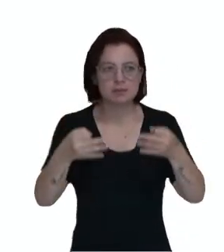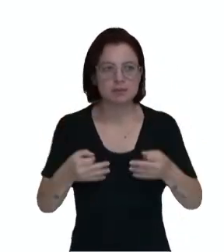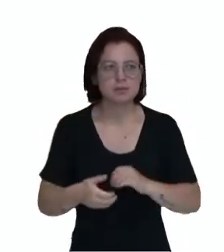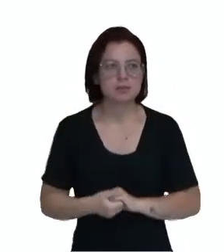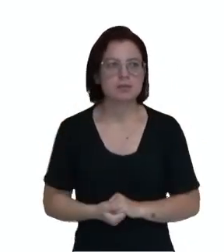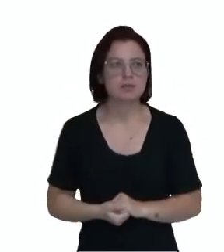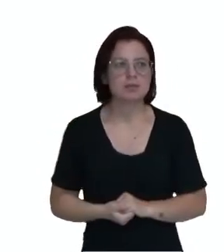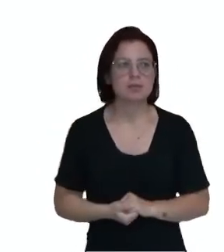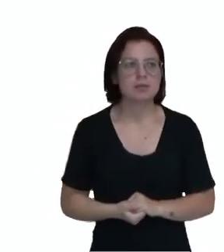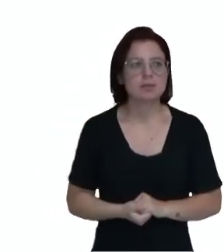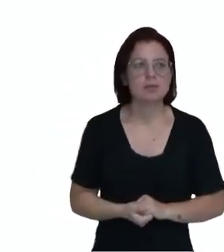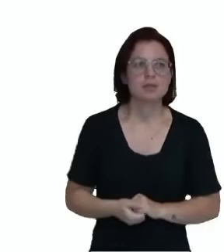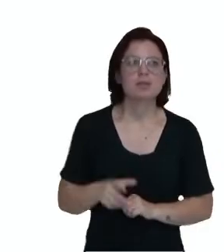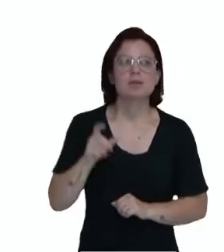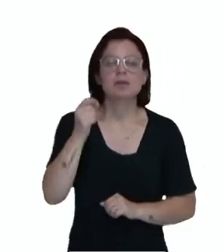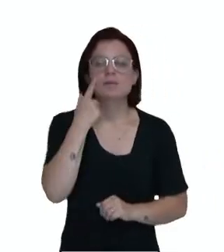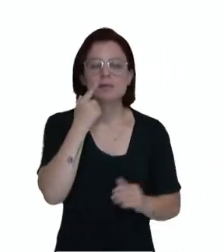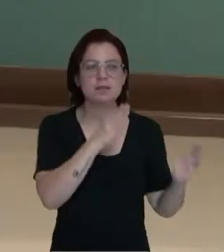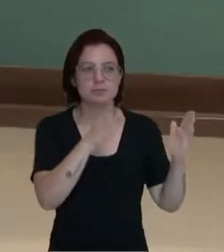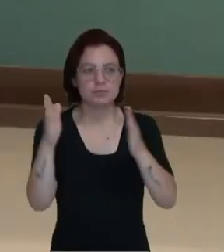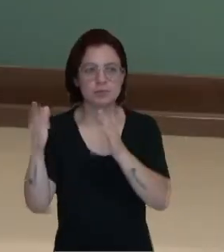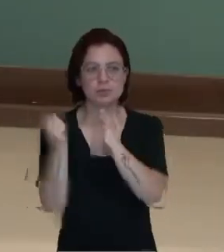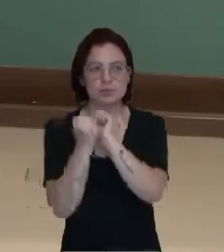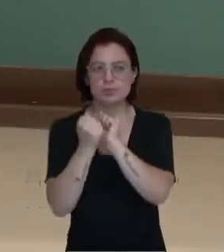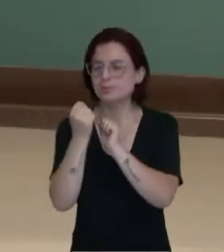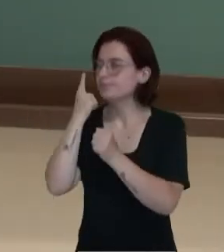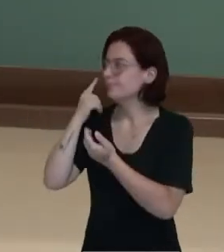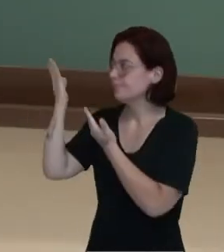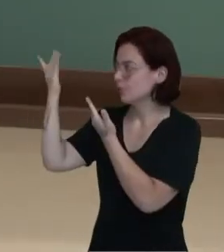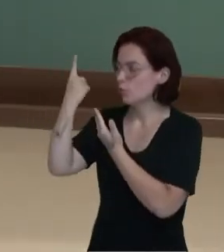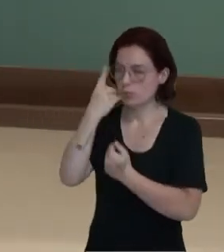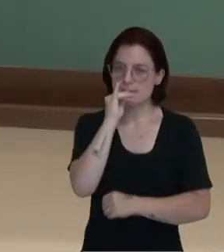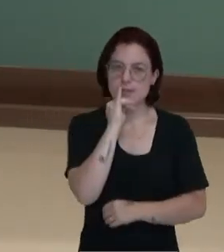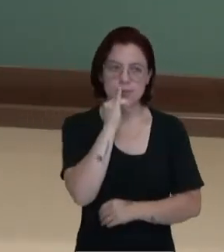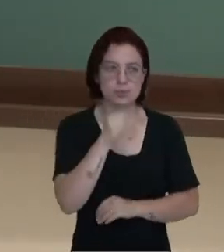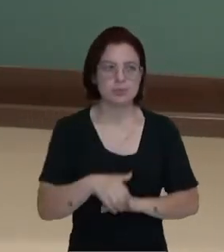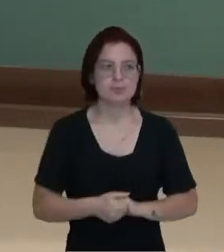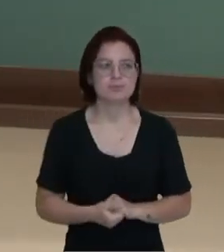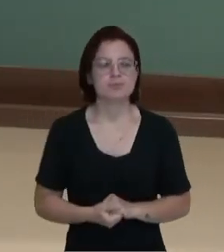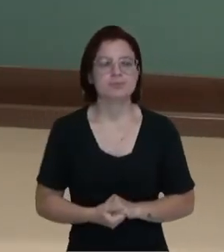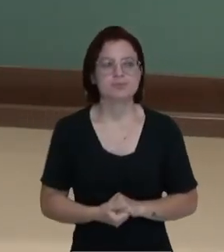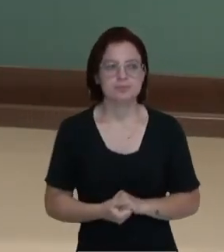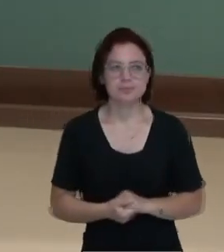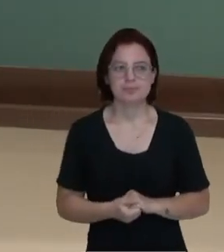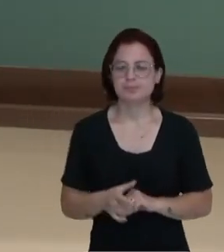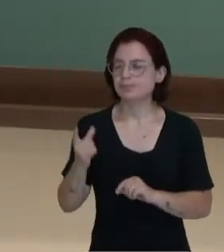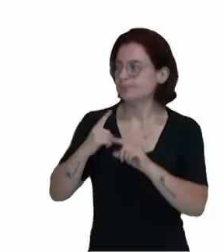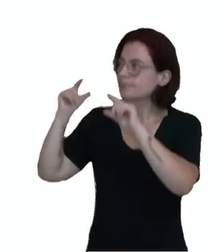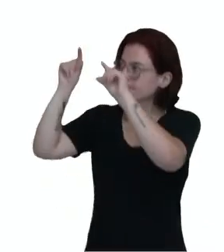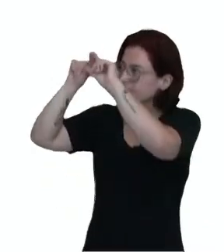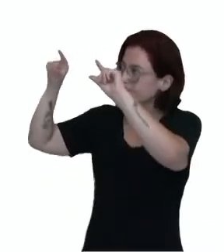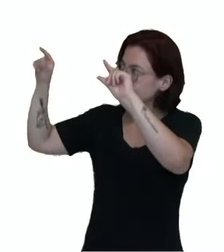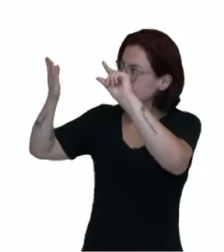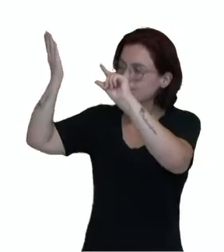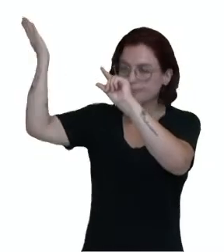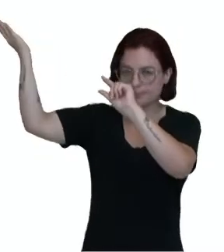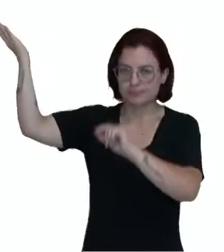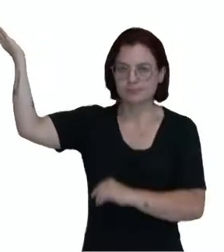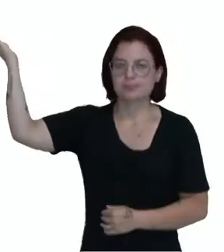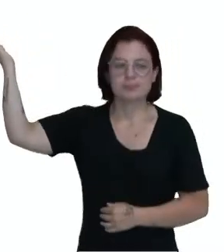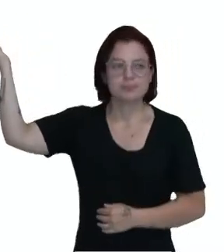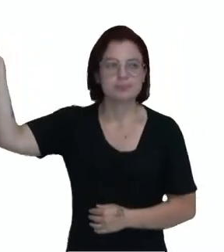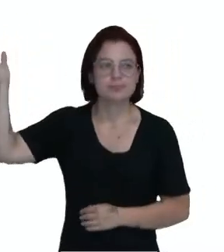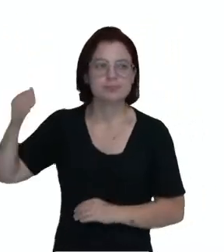essa tabela. Acompanha comigo aqui, ó. Eu tenho uma expressão que diz o seguinte: 2 vezes colchetes, 30 divididos por